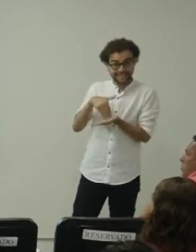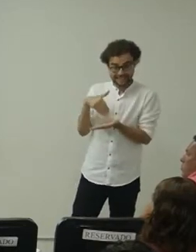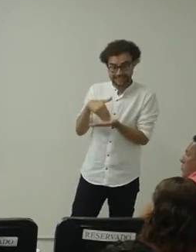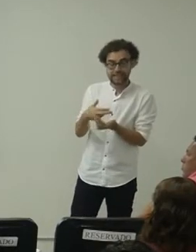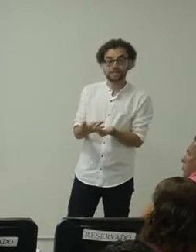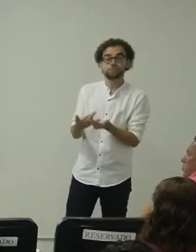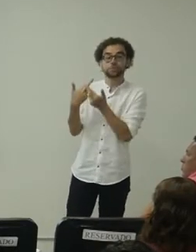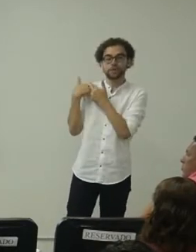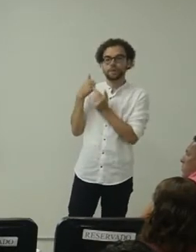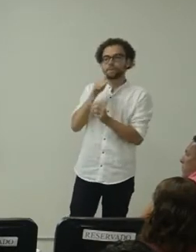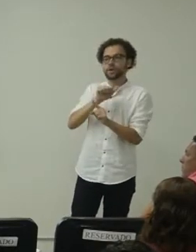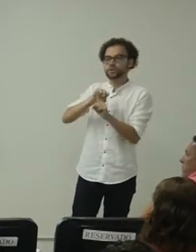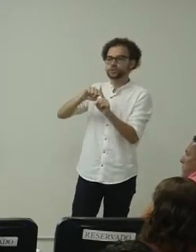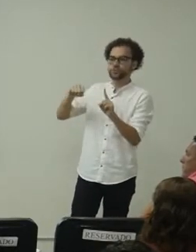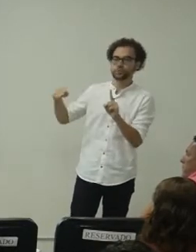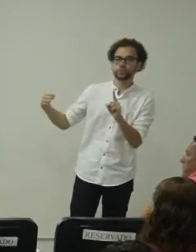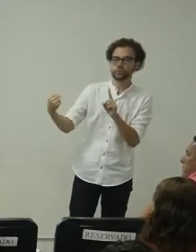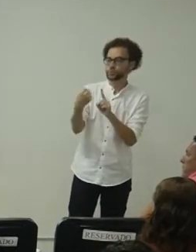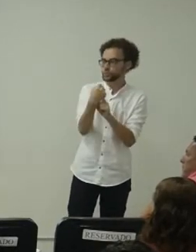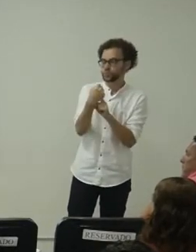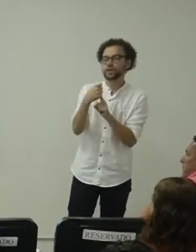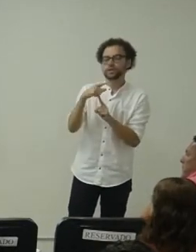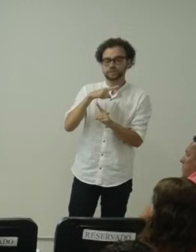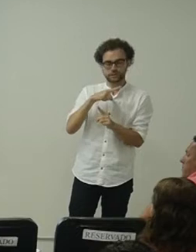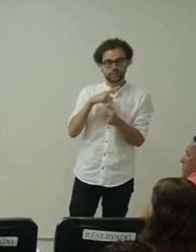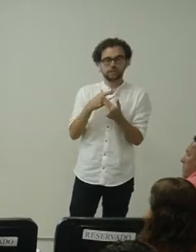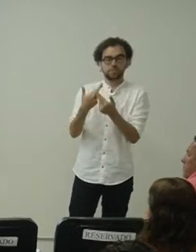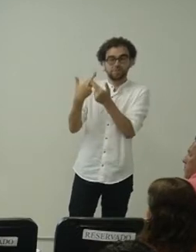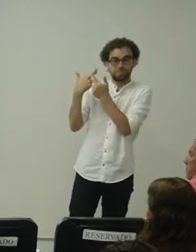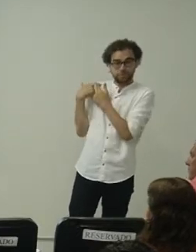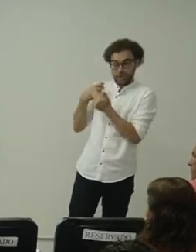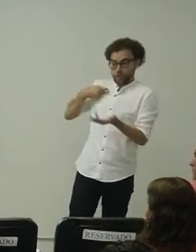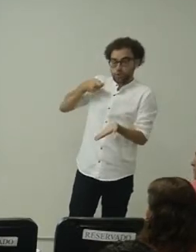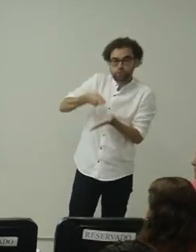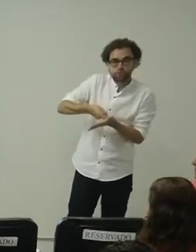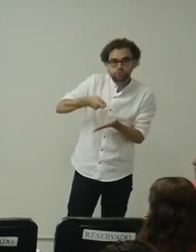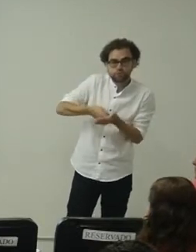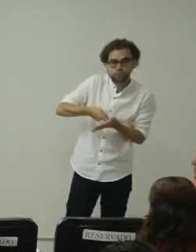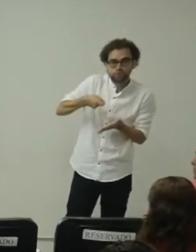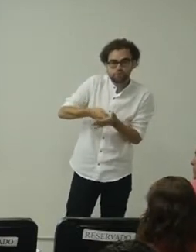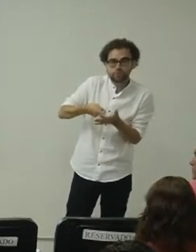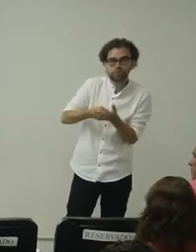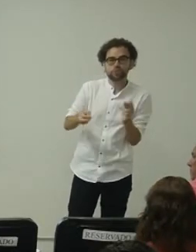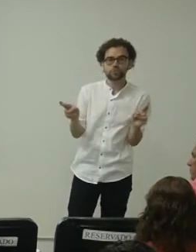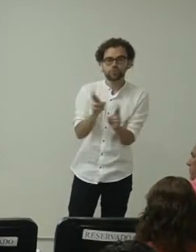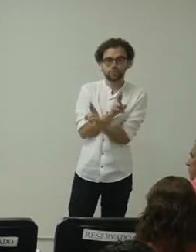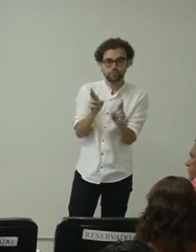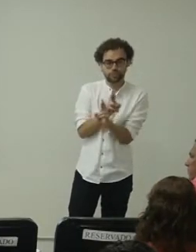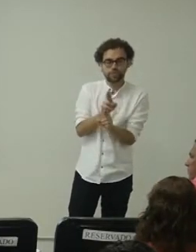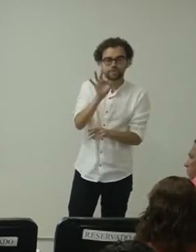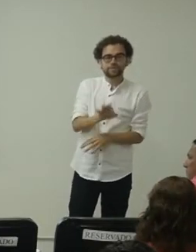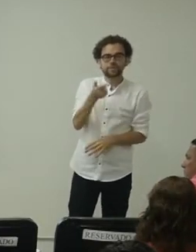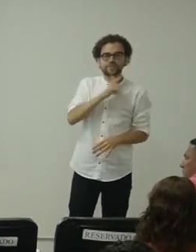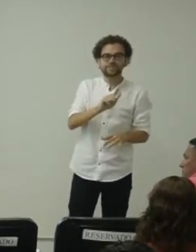recai a mulher na nossa sociedade, não recai a ela a obrigatoriedade do relacionamento dar